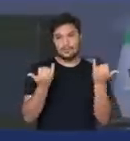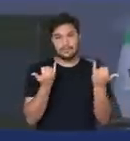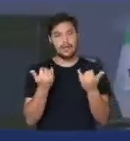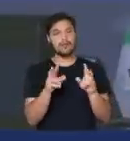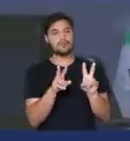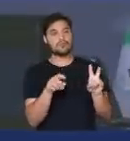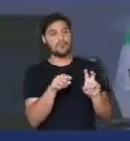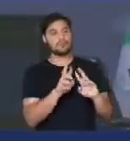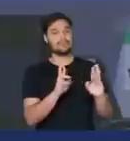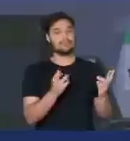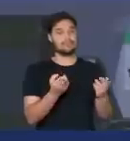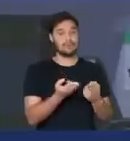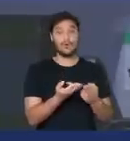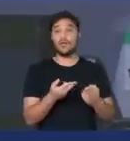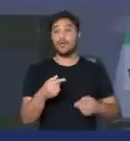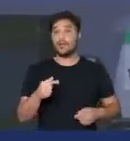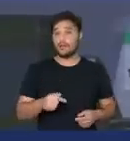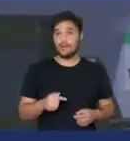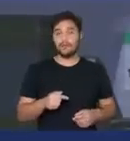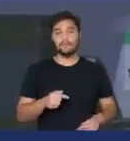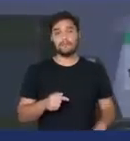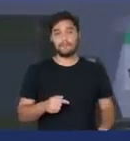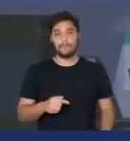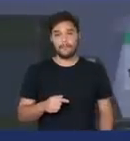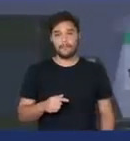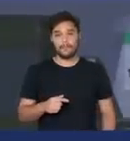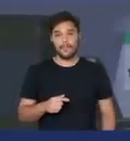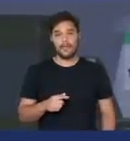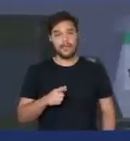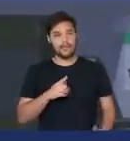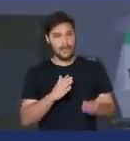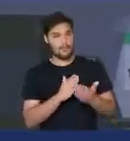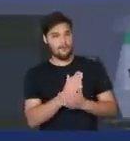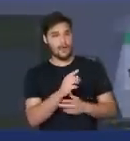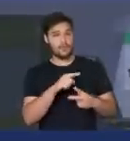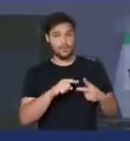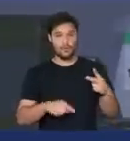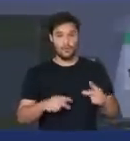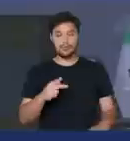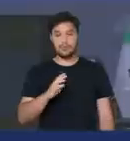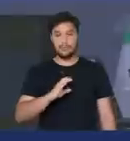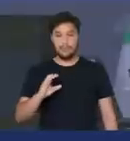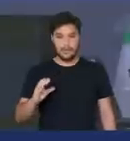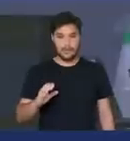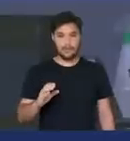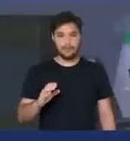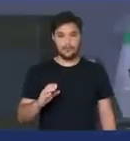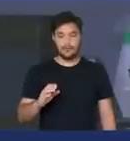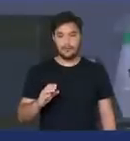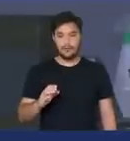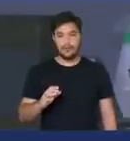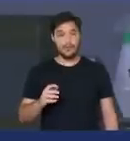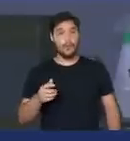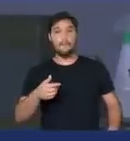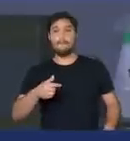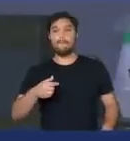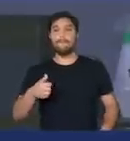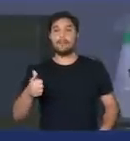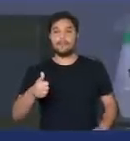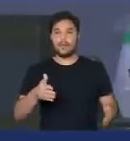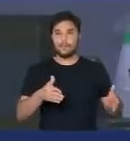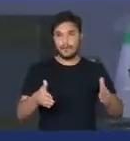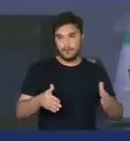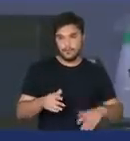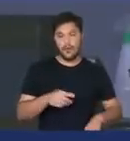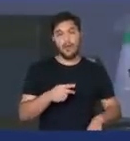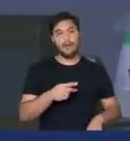sobre esta sessão plenária da Câmara, em que foram aprovadas duas propostas de emenda à Constituição em primeiro turno, a